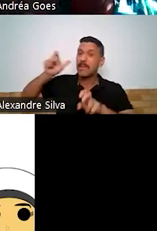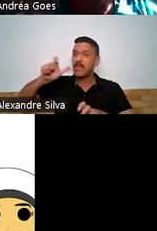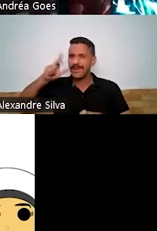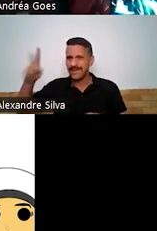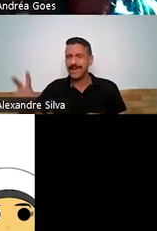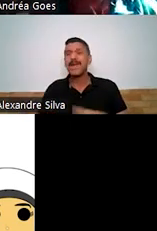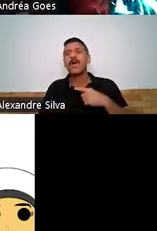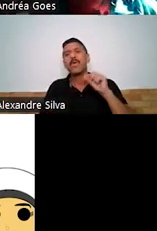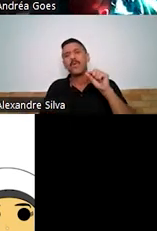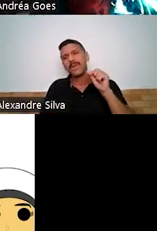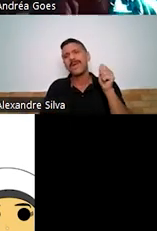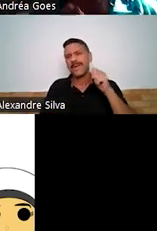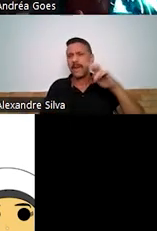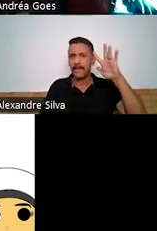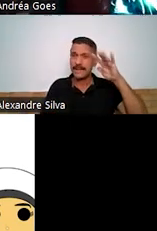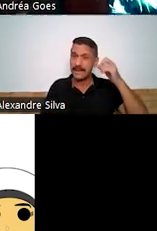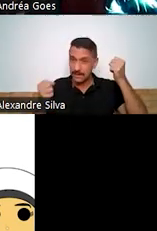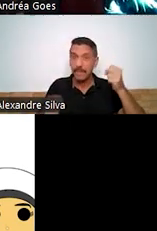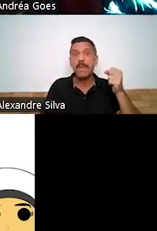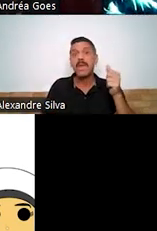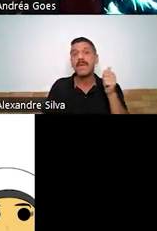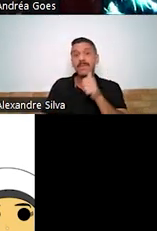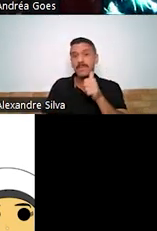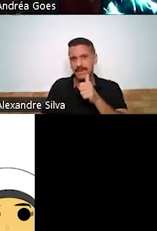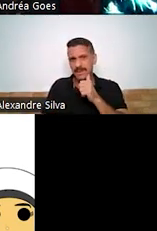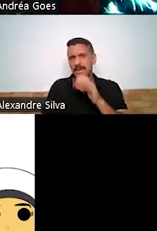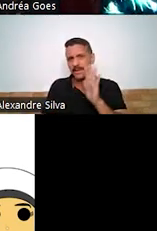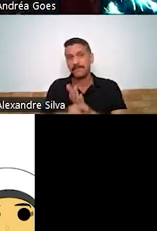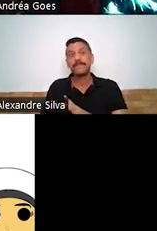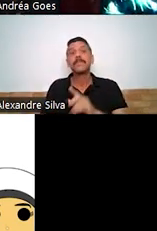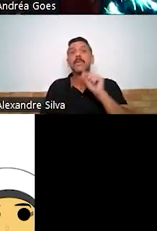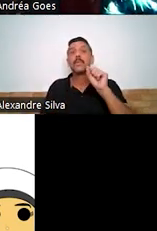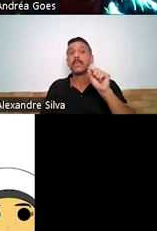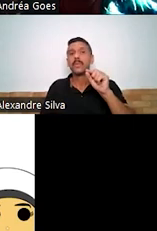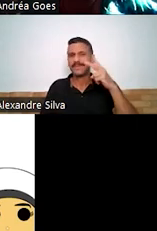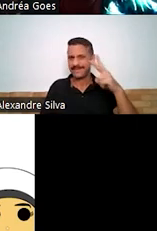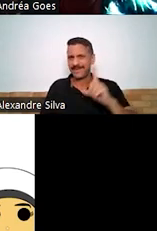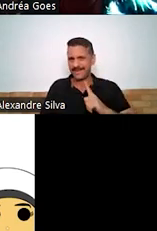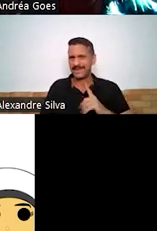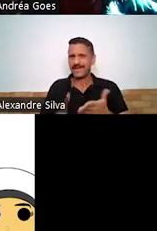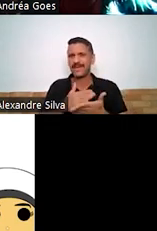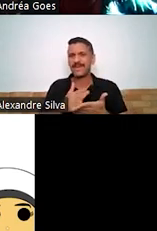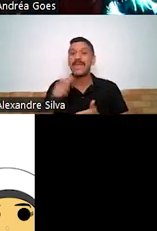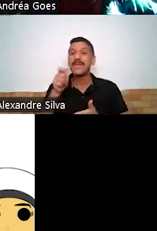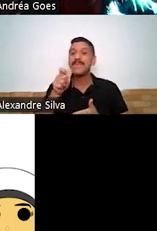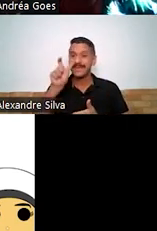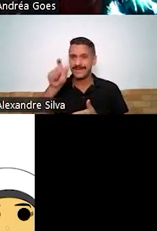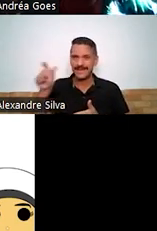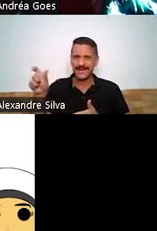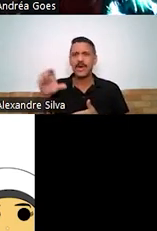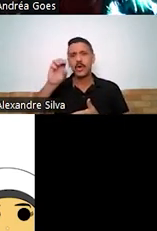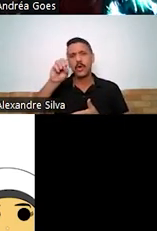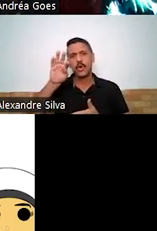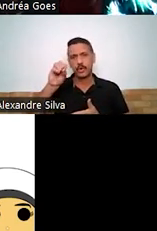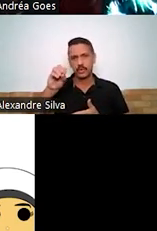masculino, mas aqui é um verdadeiro pesadelo feminino, é o Conto da Aia. Então, por isso a gente tem as nossas bonequinhas aqui, que vocês devem conhecer,